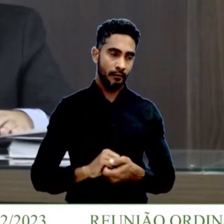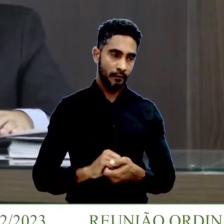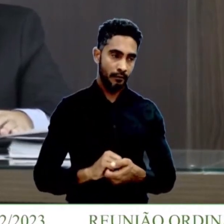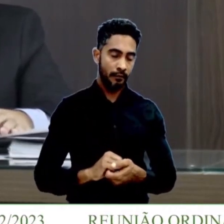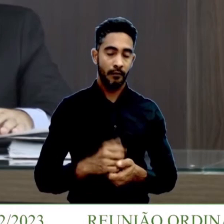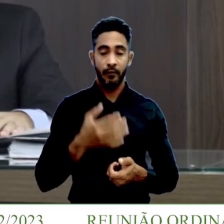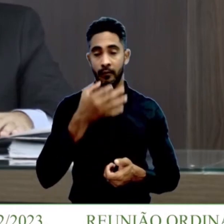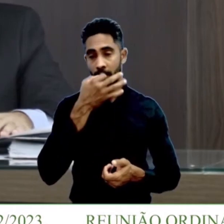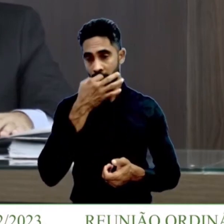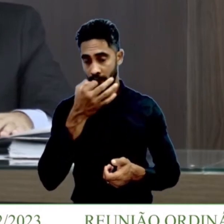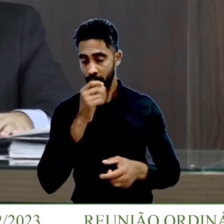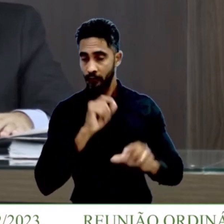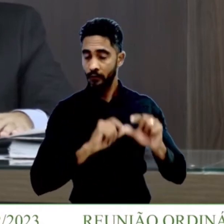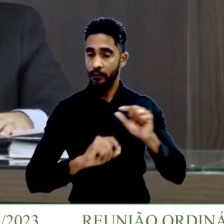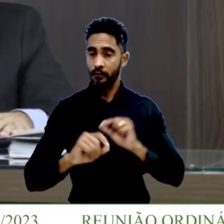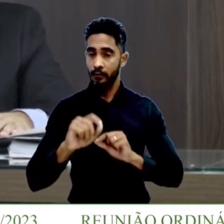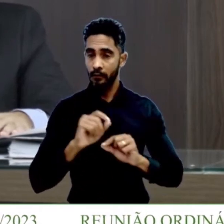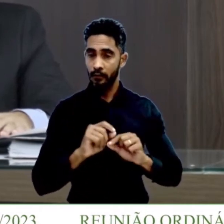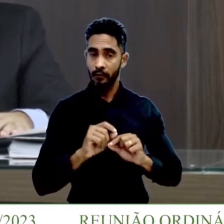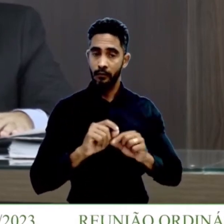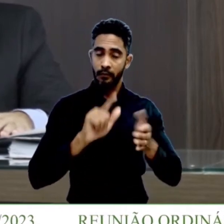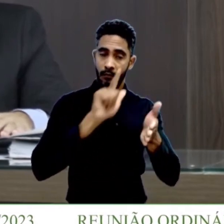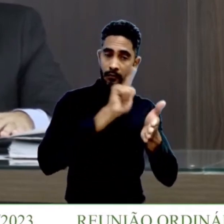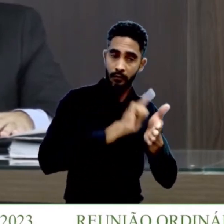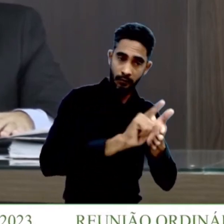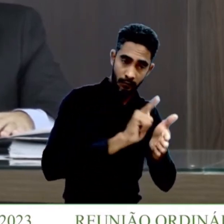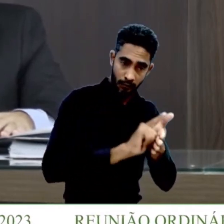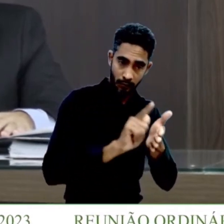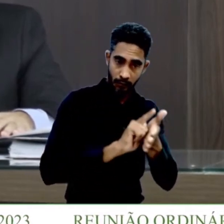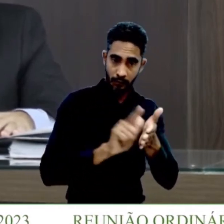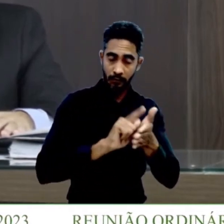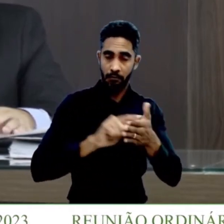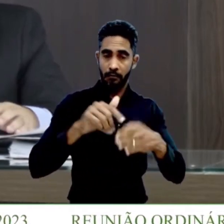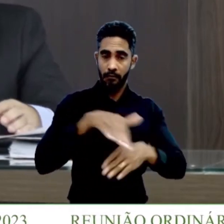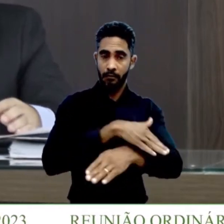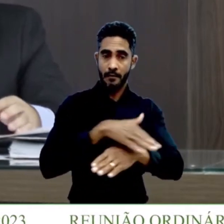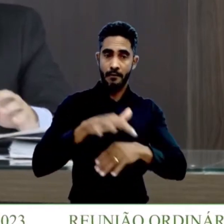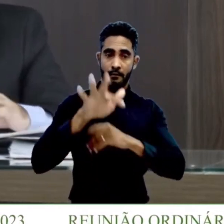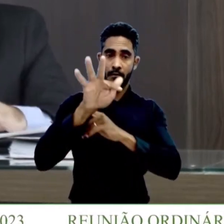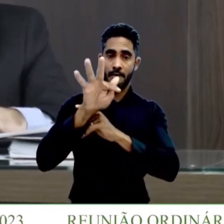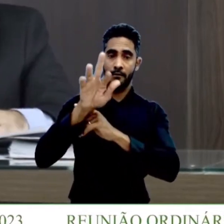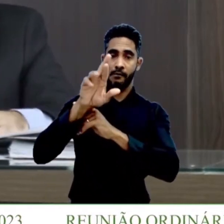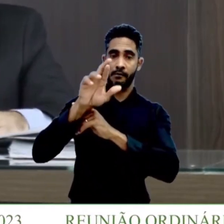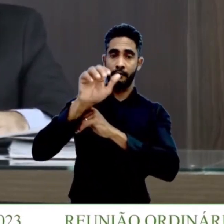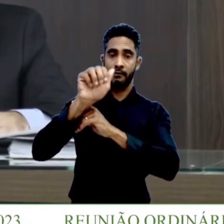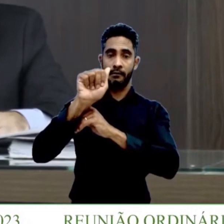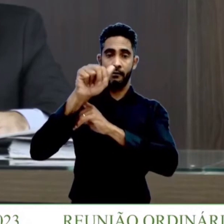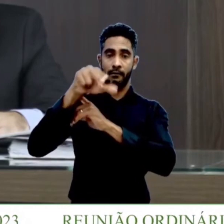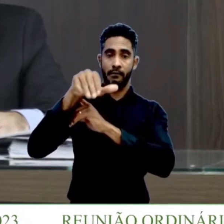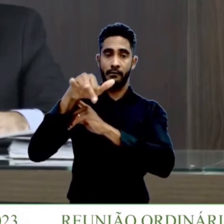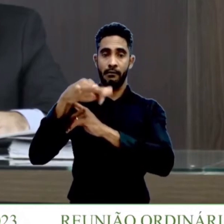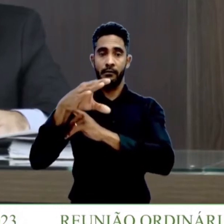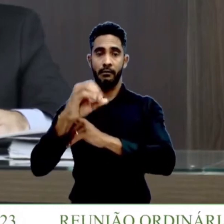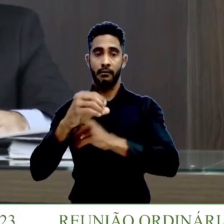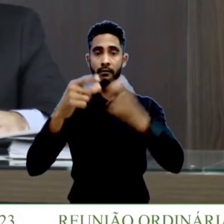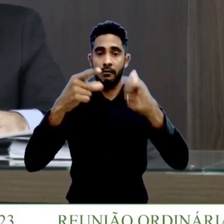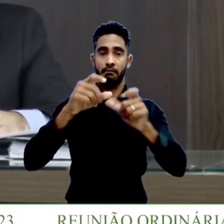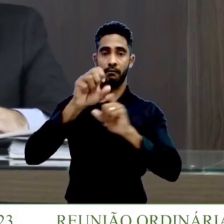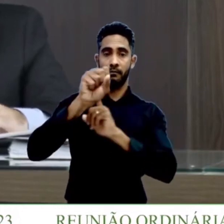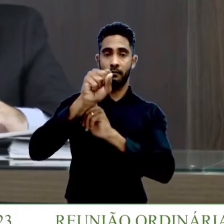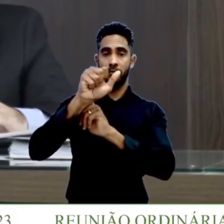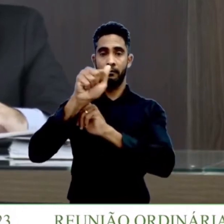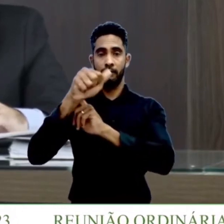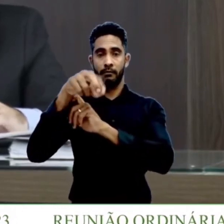Santos, sugerindo limpeza e manutenção da rua Francisco Pereira da Silva, no bairro Santa Cruz.